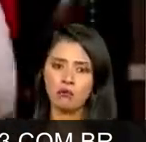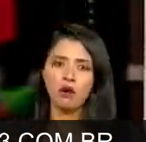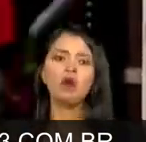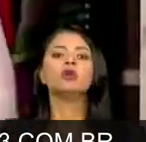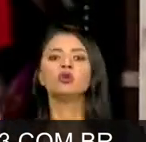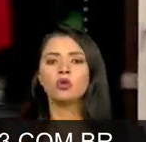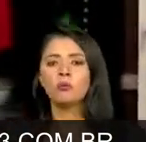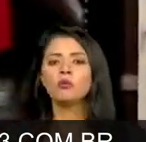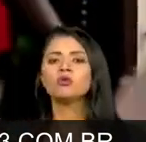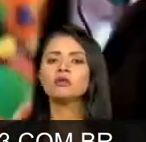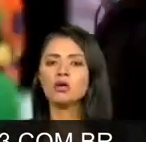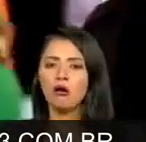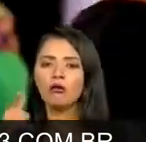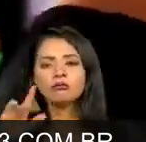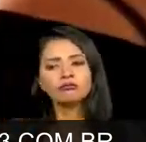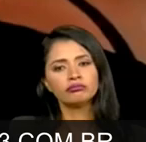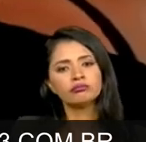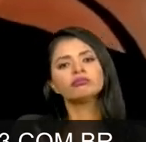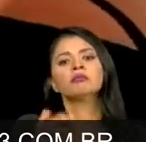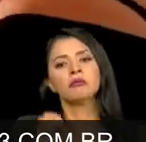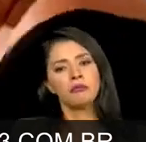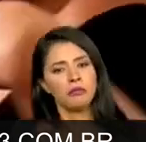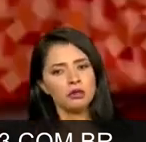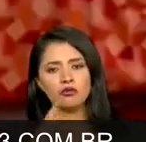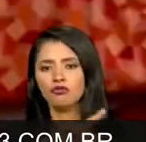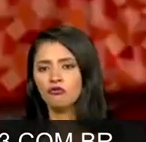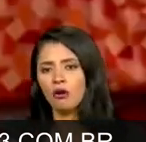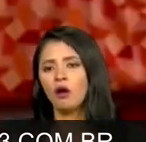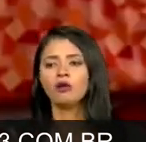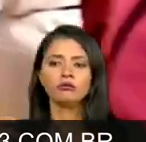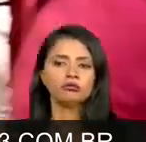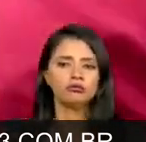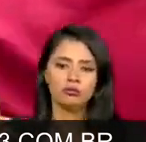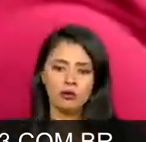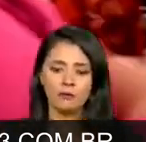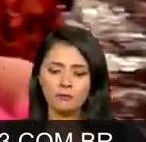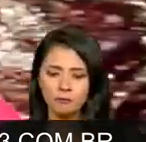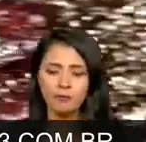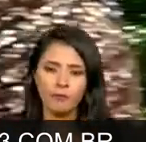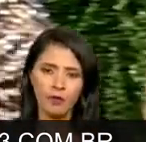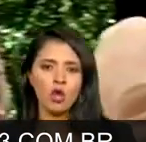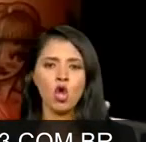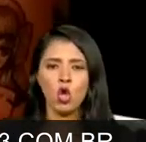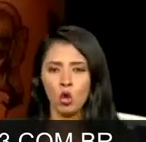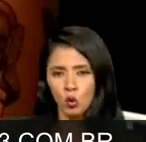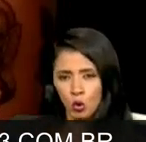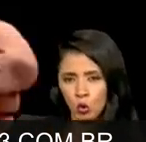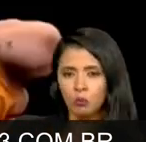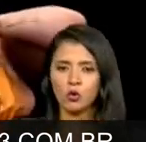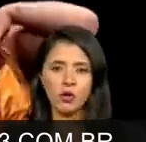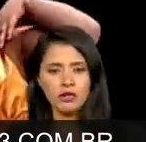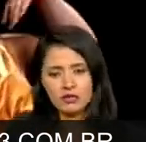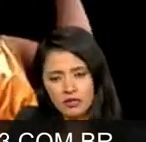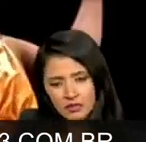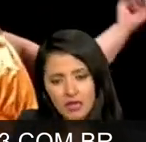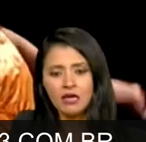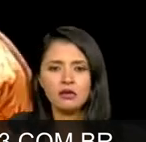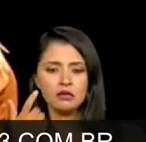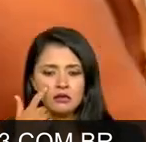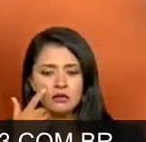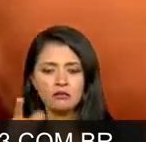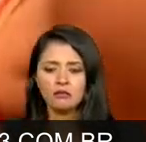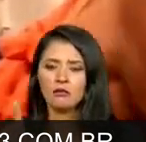recebe empresas do país inteiro. Pessoas que vestem acima do 46, né, que é o chamado mercado plus size, não se